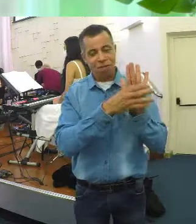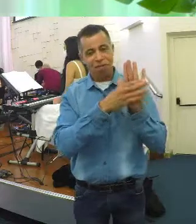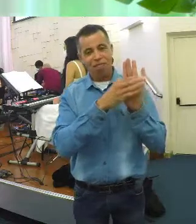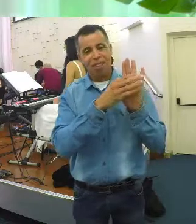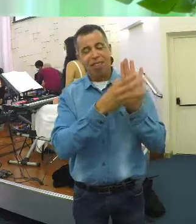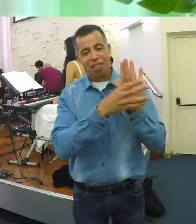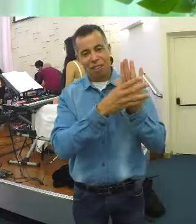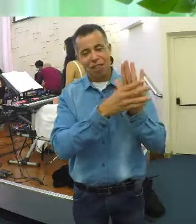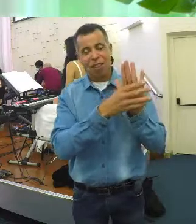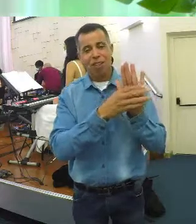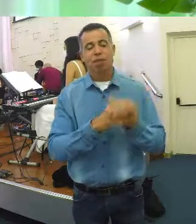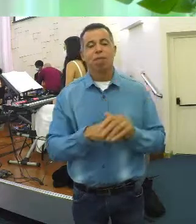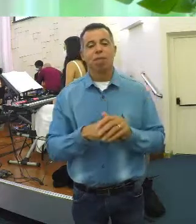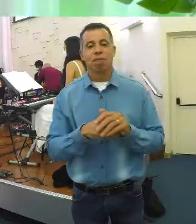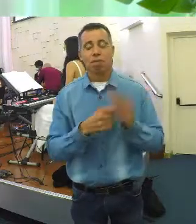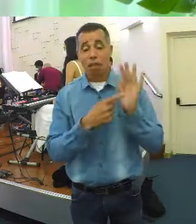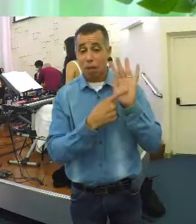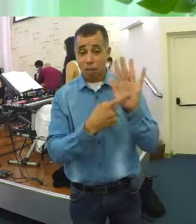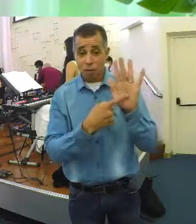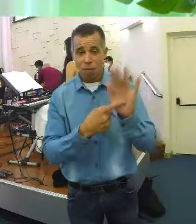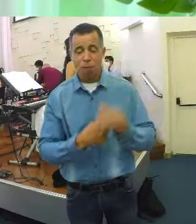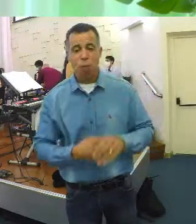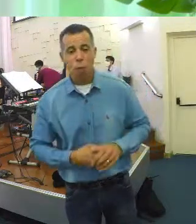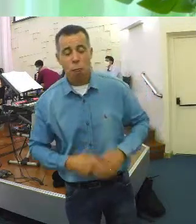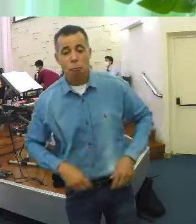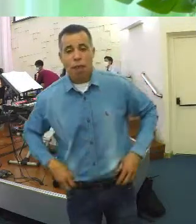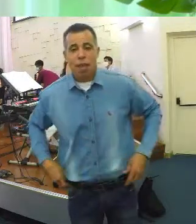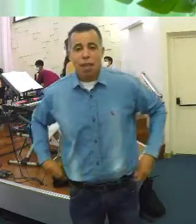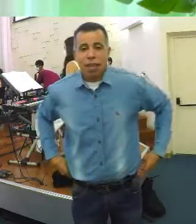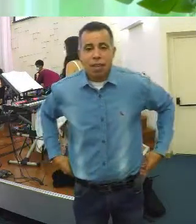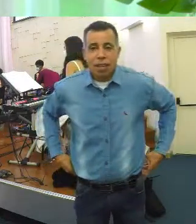44, a palavra do Senhor assim nos diz.